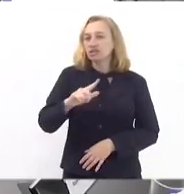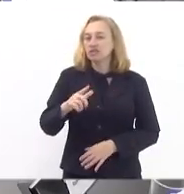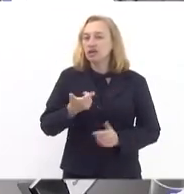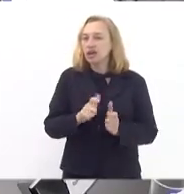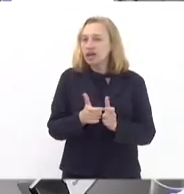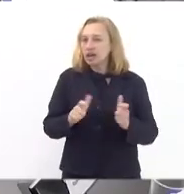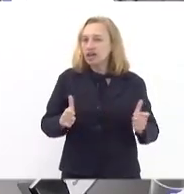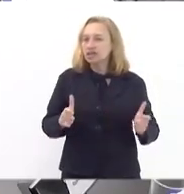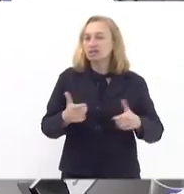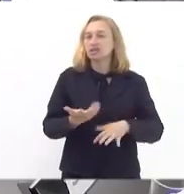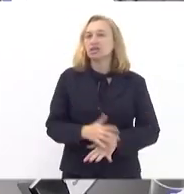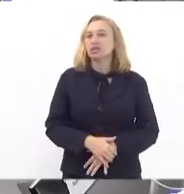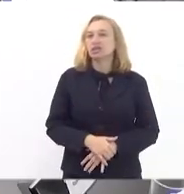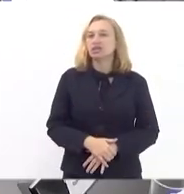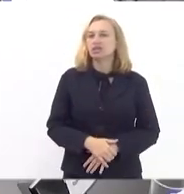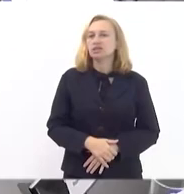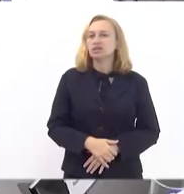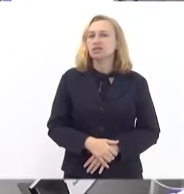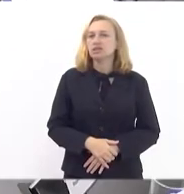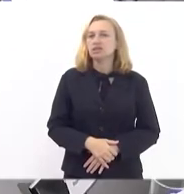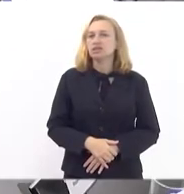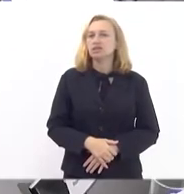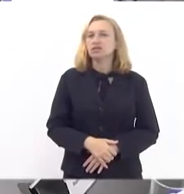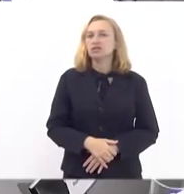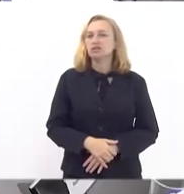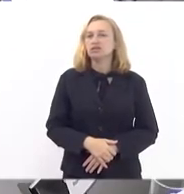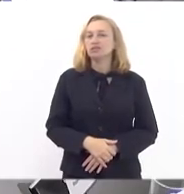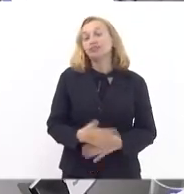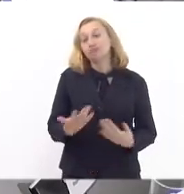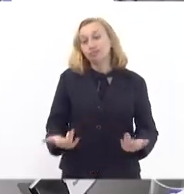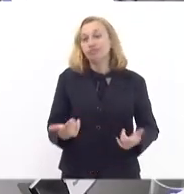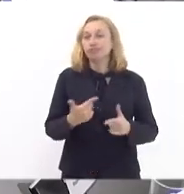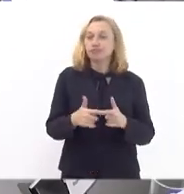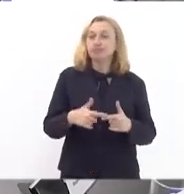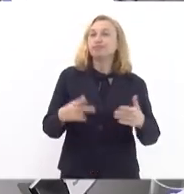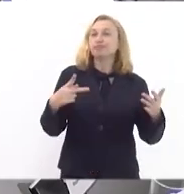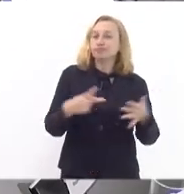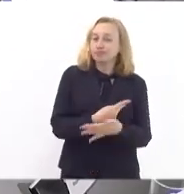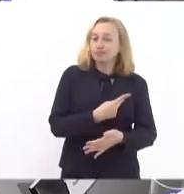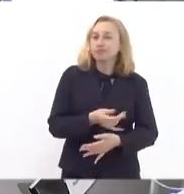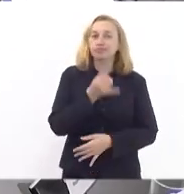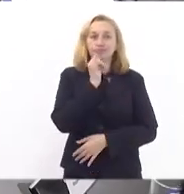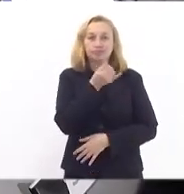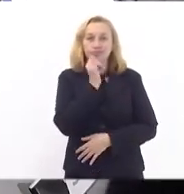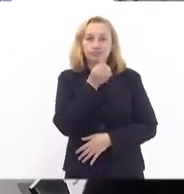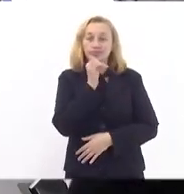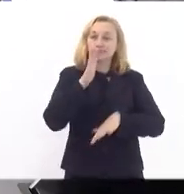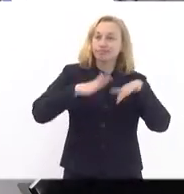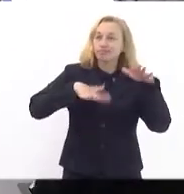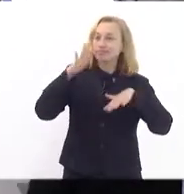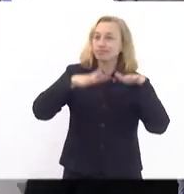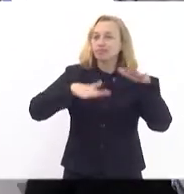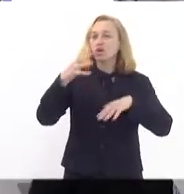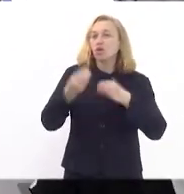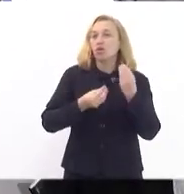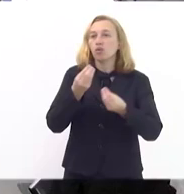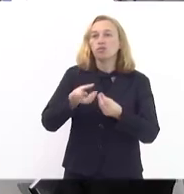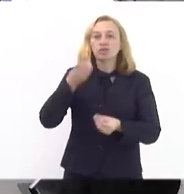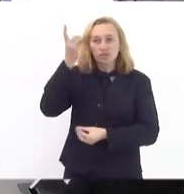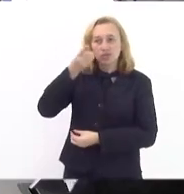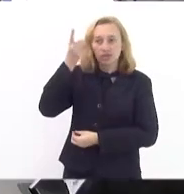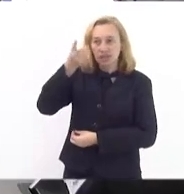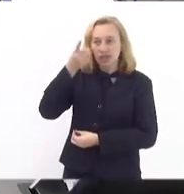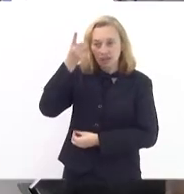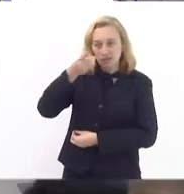não há nenhuma só as circunstâncias do fato O que é narrado E aí dependendo como Deputado Luiz Paulo